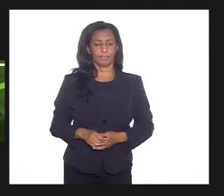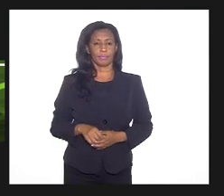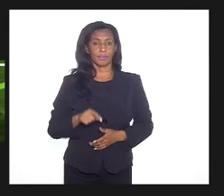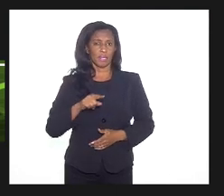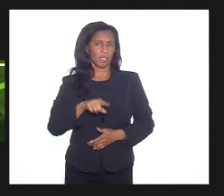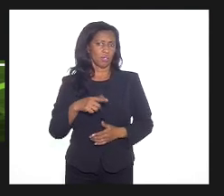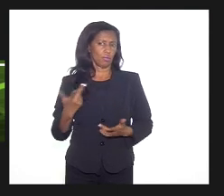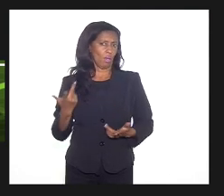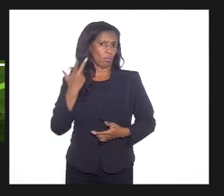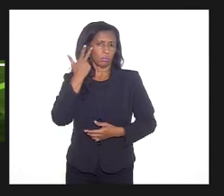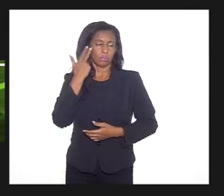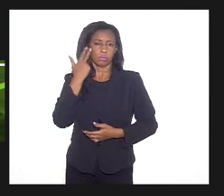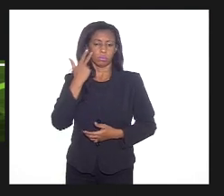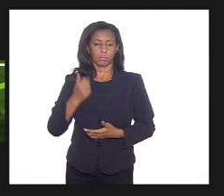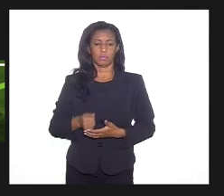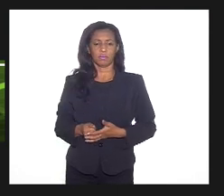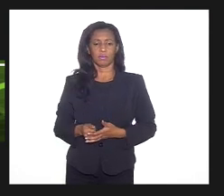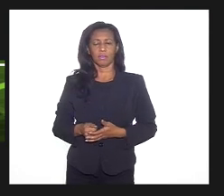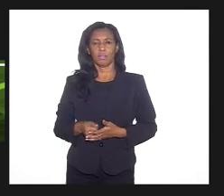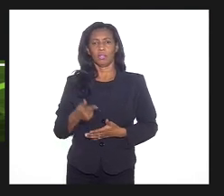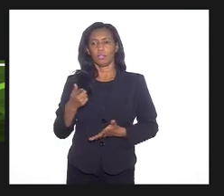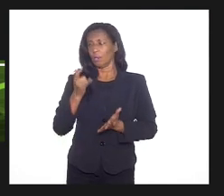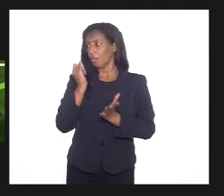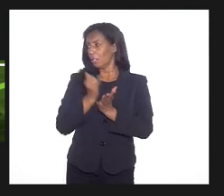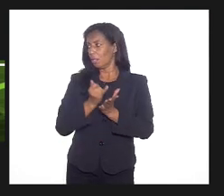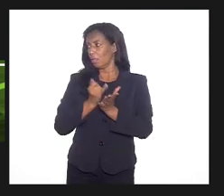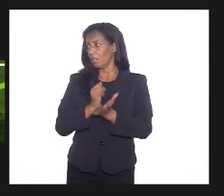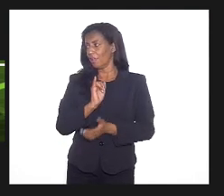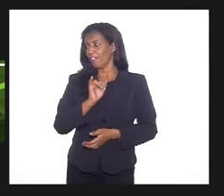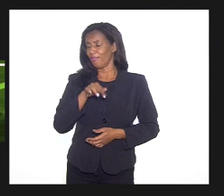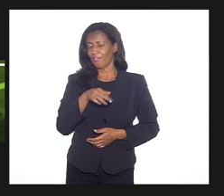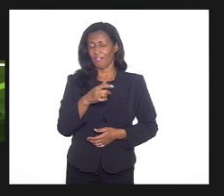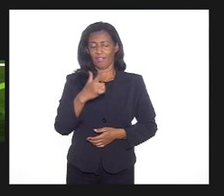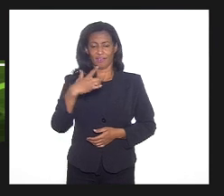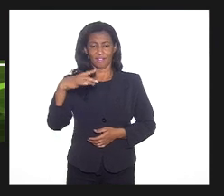fruto, obviamente, da inflação, de uma série